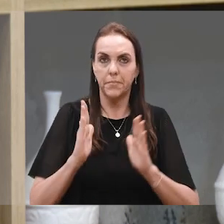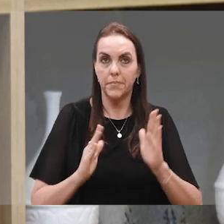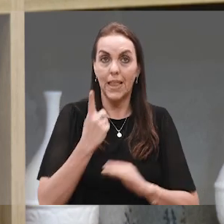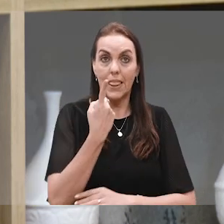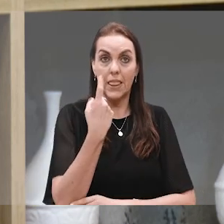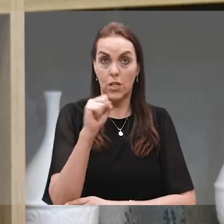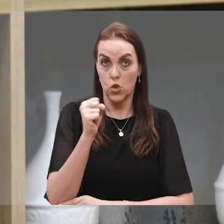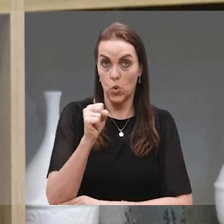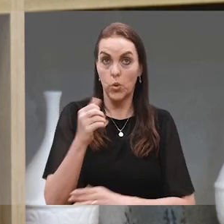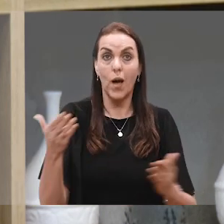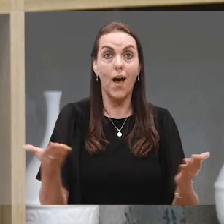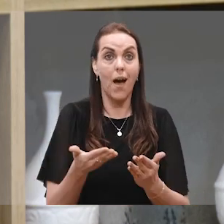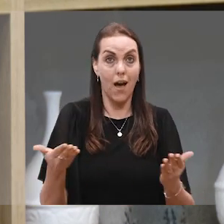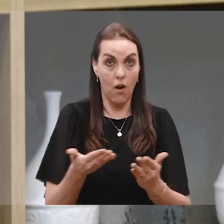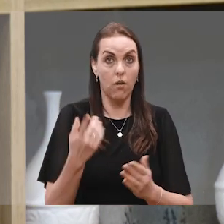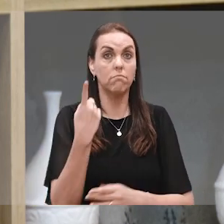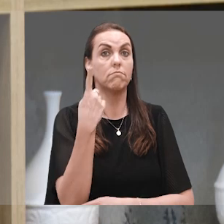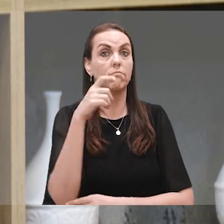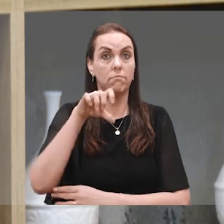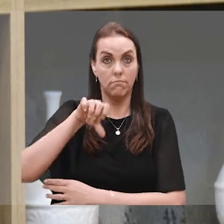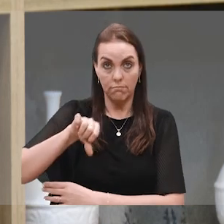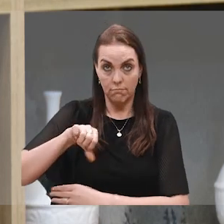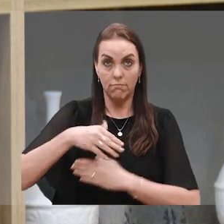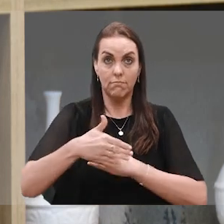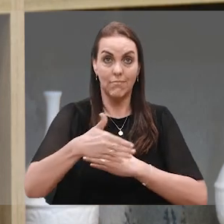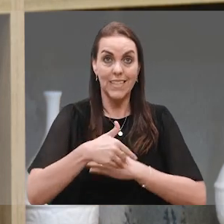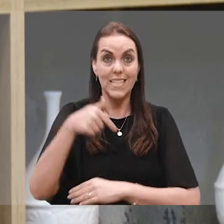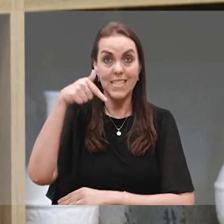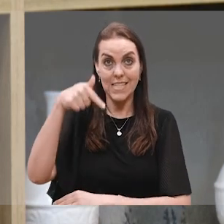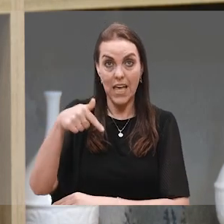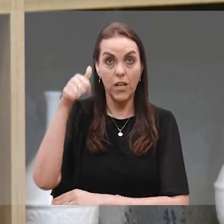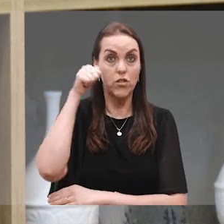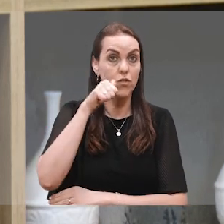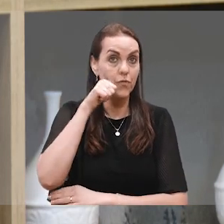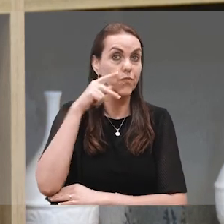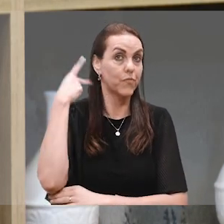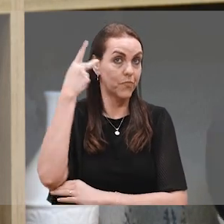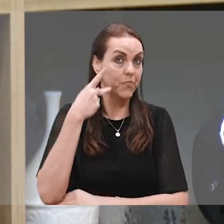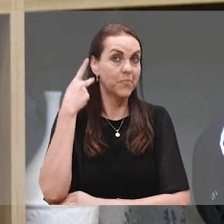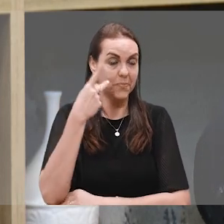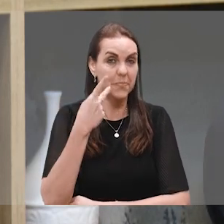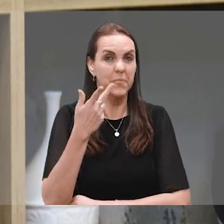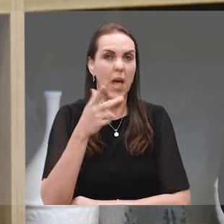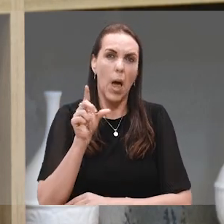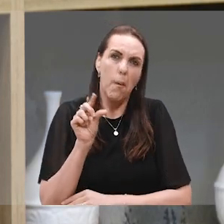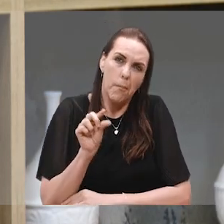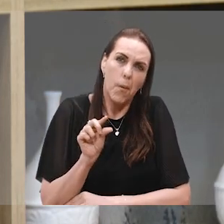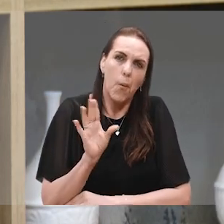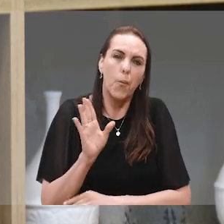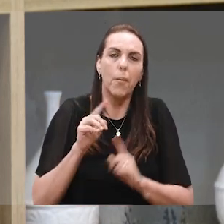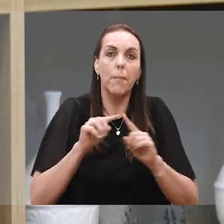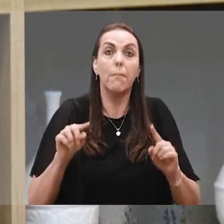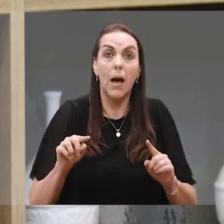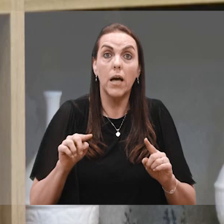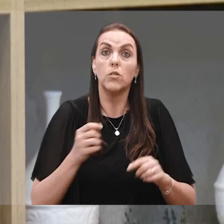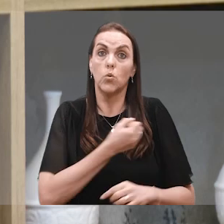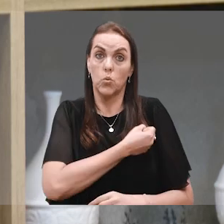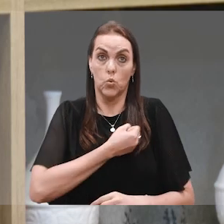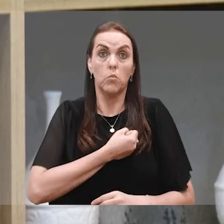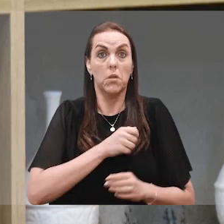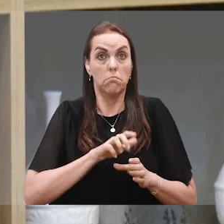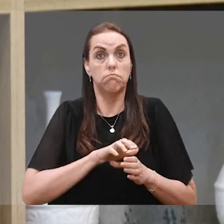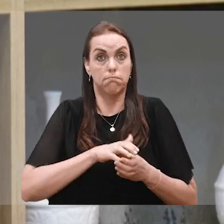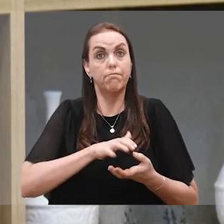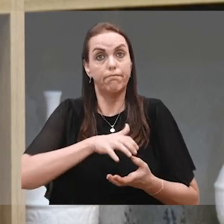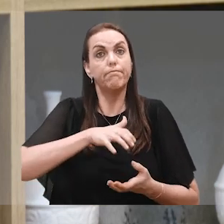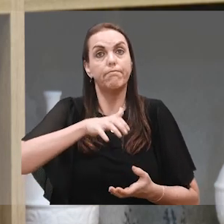anterior, a 18ª, e agora na 19ª legislatura, 7 vereadoras, que ainda é pouco, mas enfim, esse